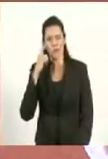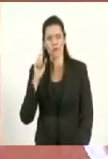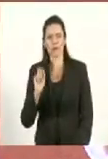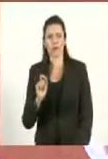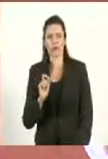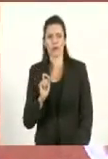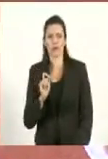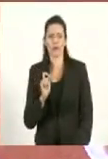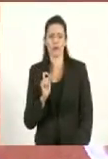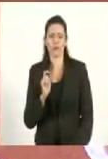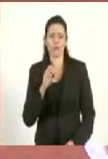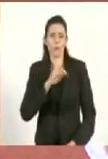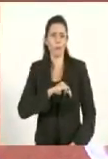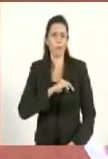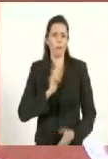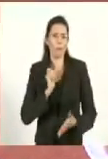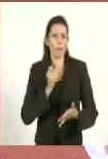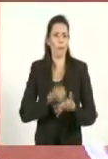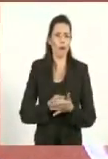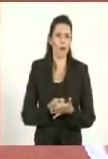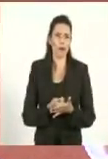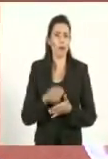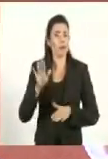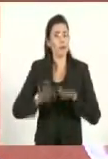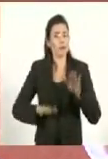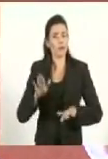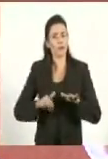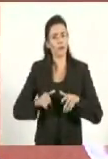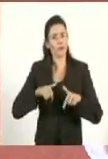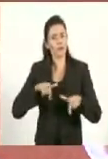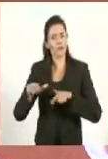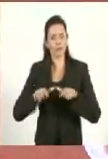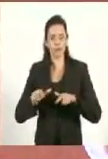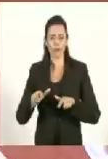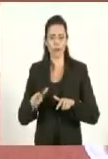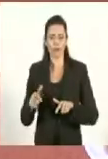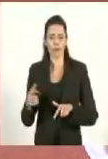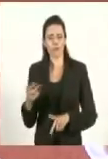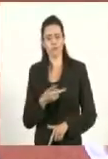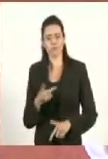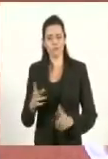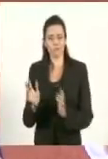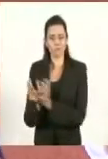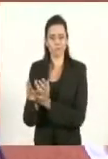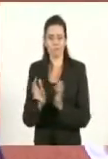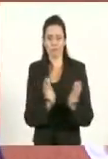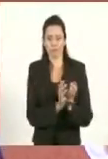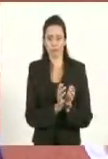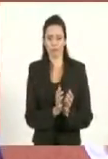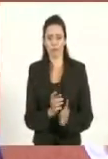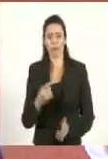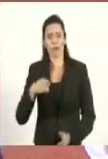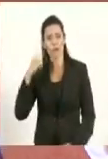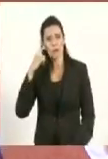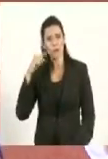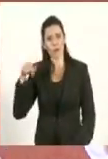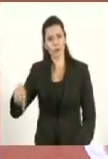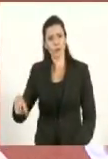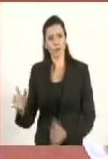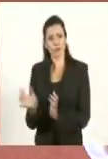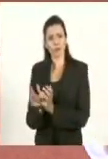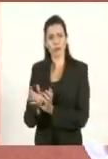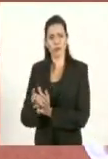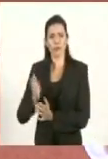comandantes, os nossos delegados, pesa certamente a responsabilidade.